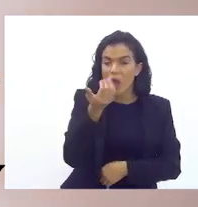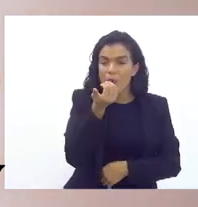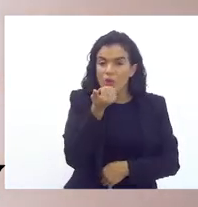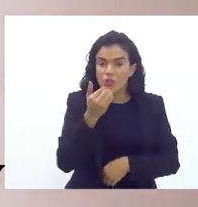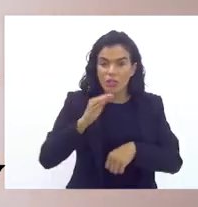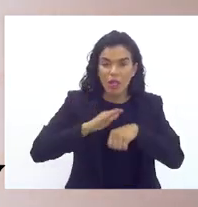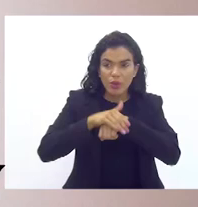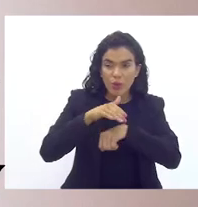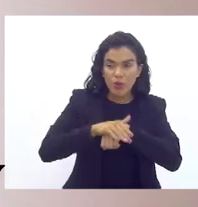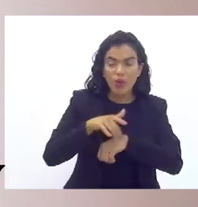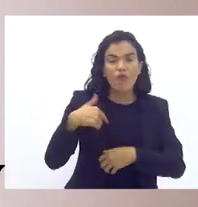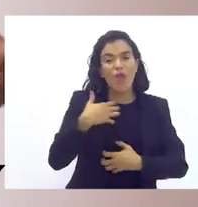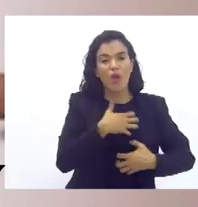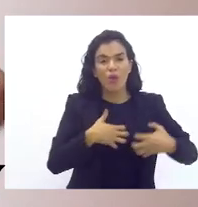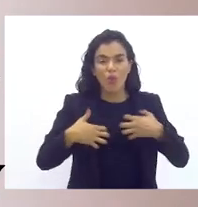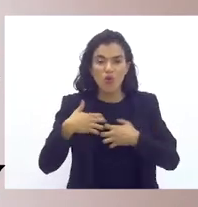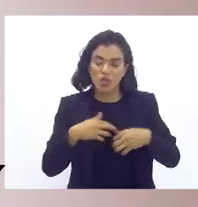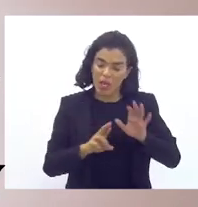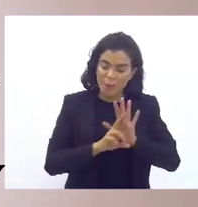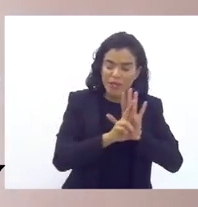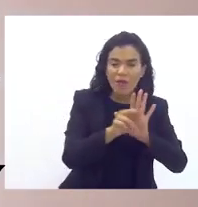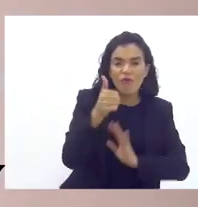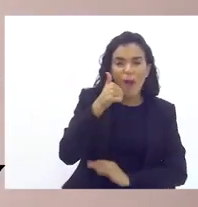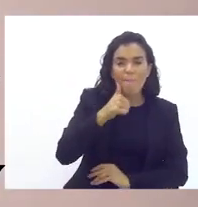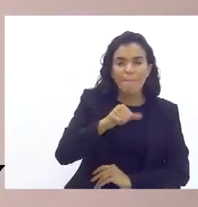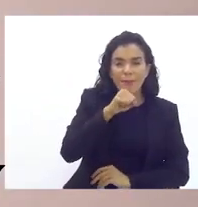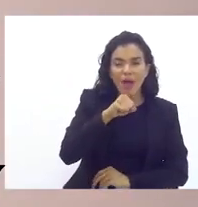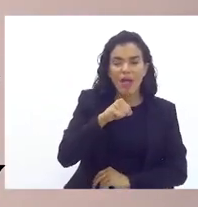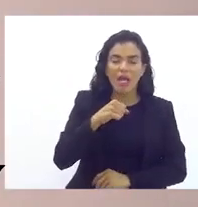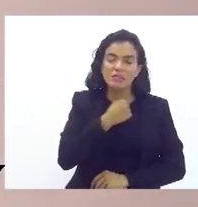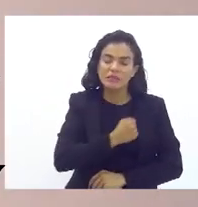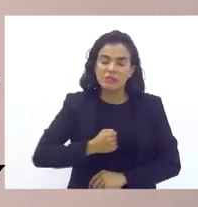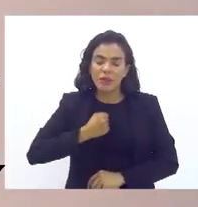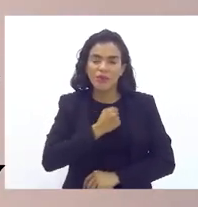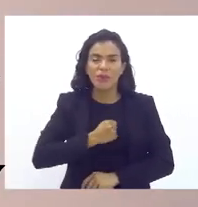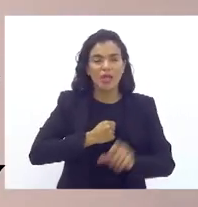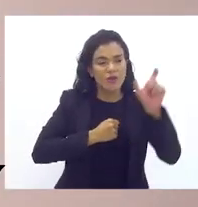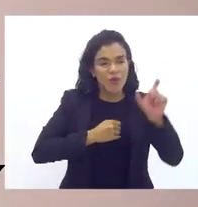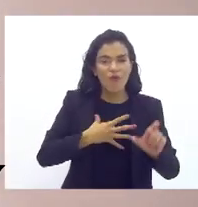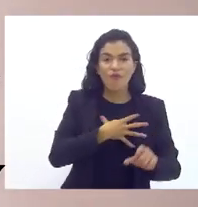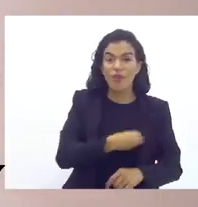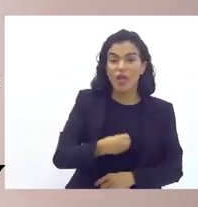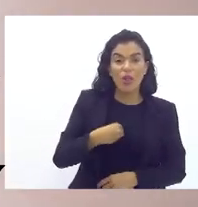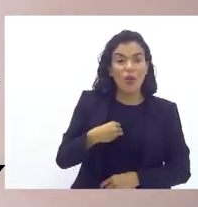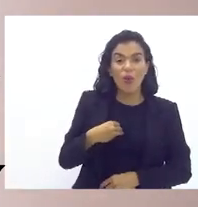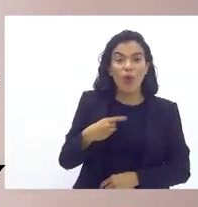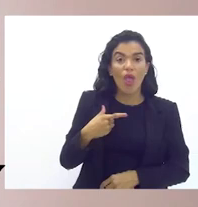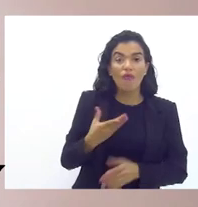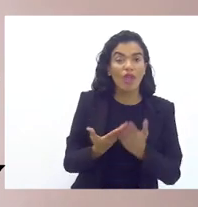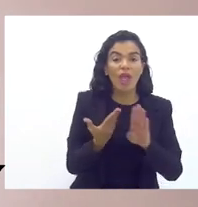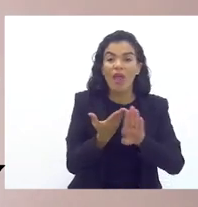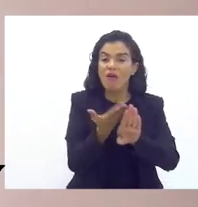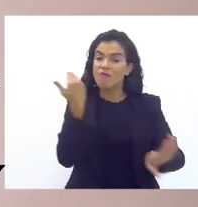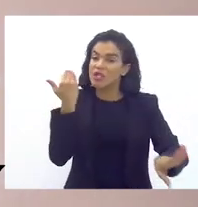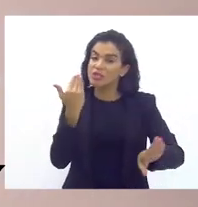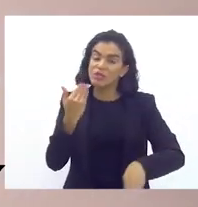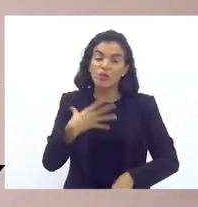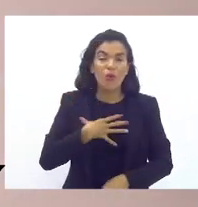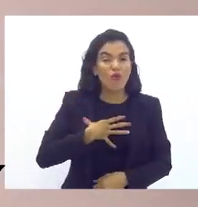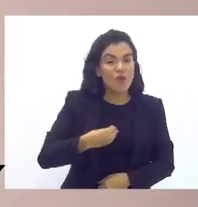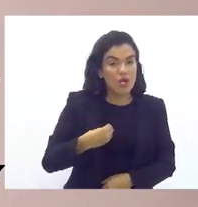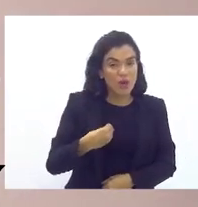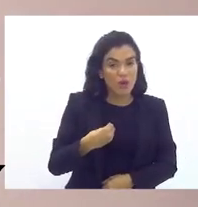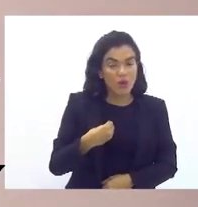fui a angústia de uma mãe eu fui a saudade de um filho eu fui um pai ausente mas não porque eu queria